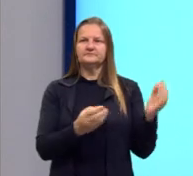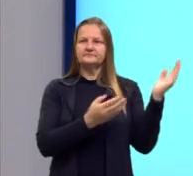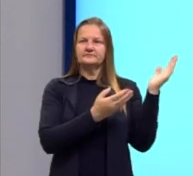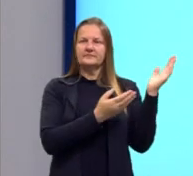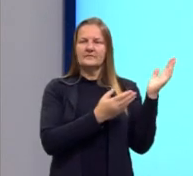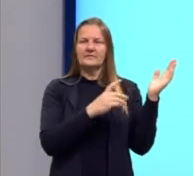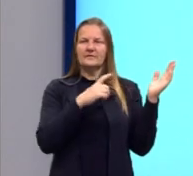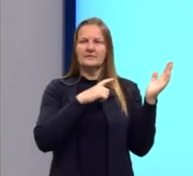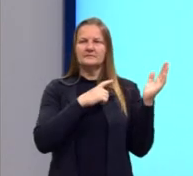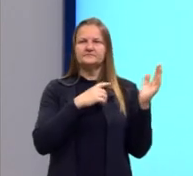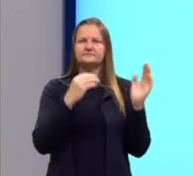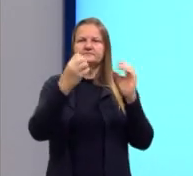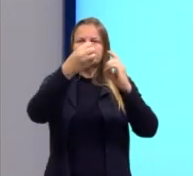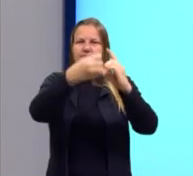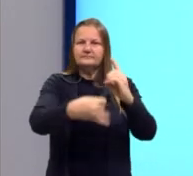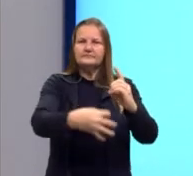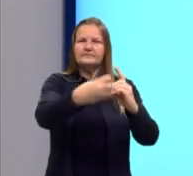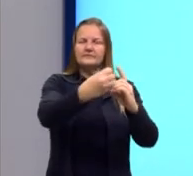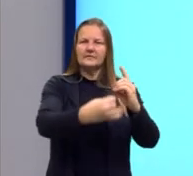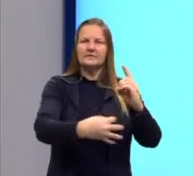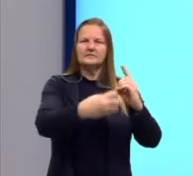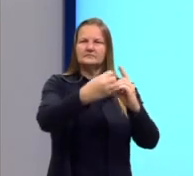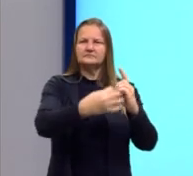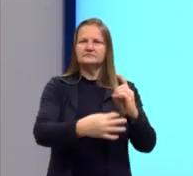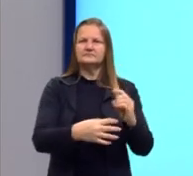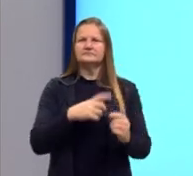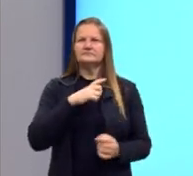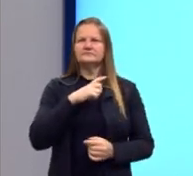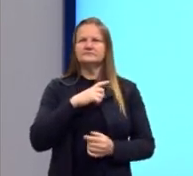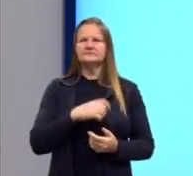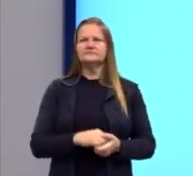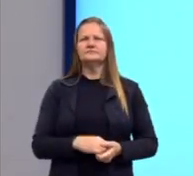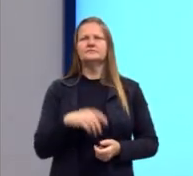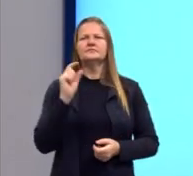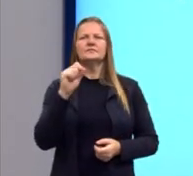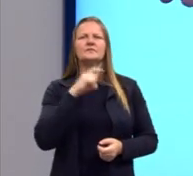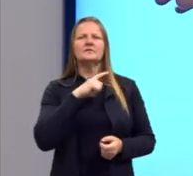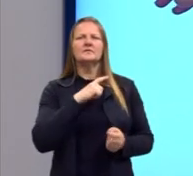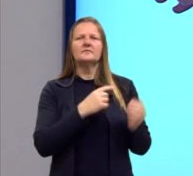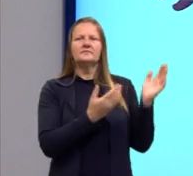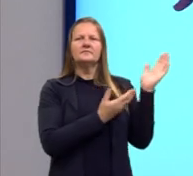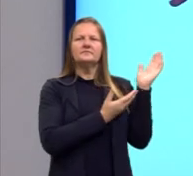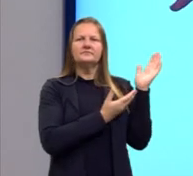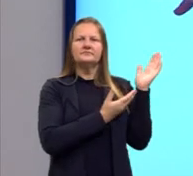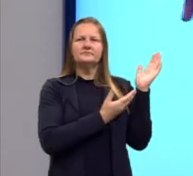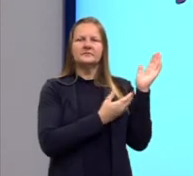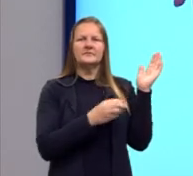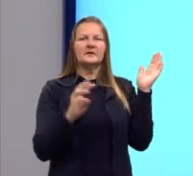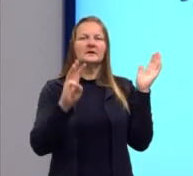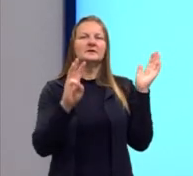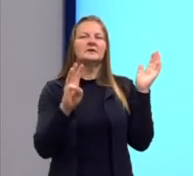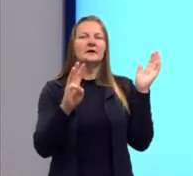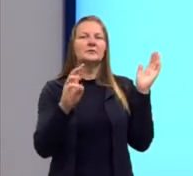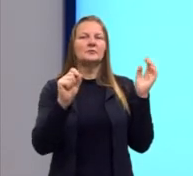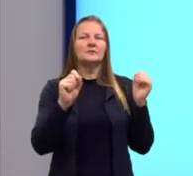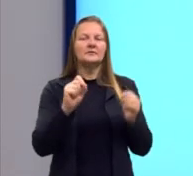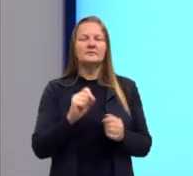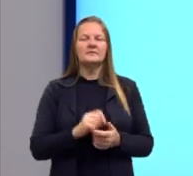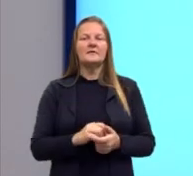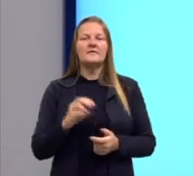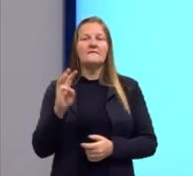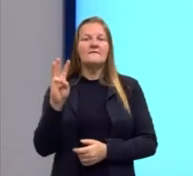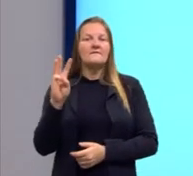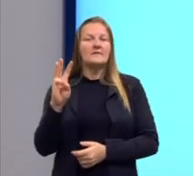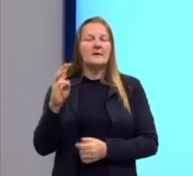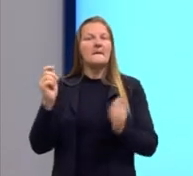todas elas né possuem alguma descrição aqui o que que a gente tem que se w aqui a gente já viu que é o Watt de